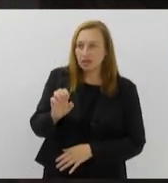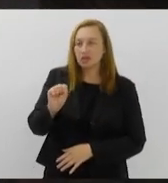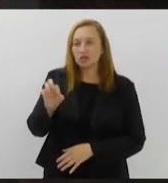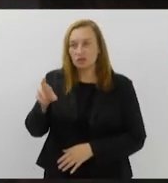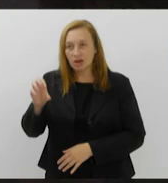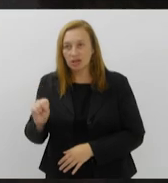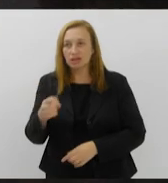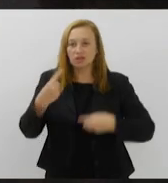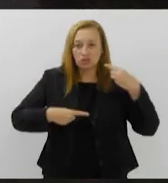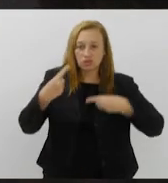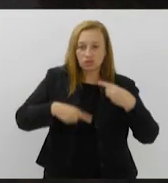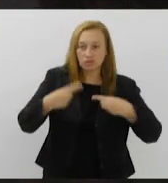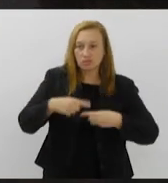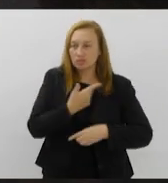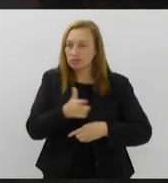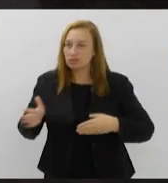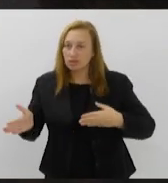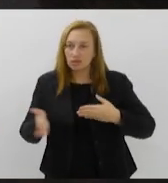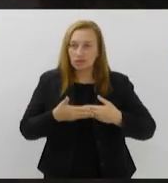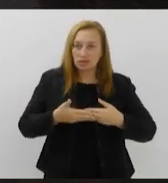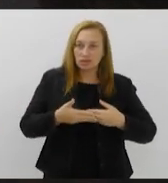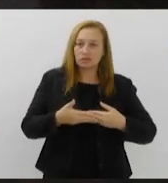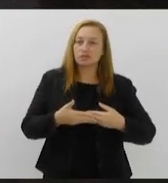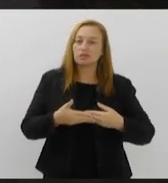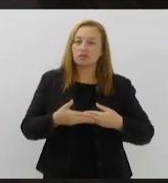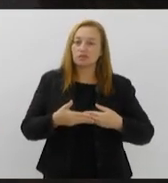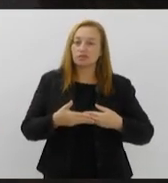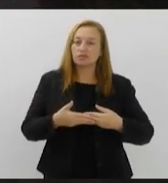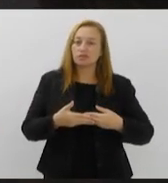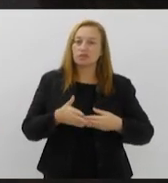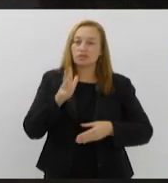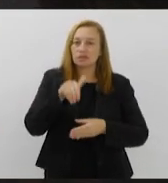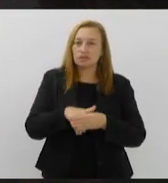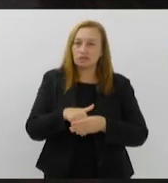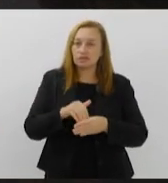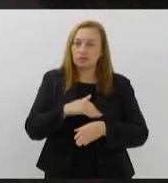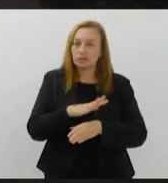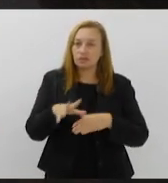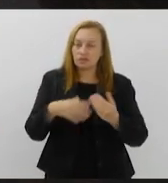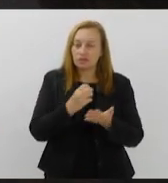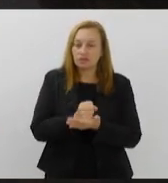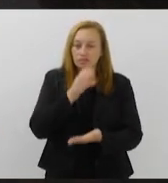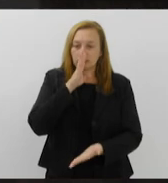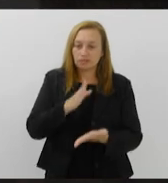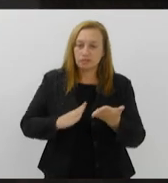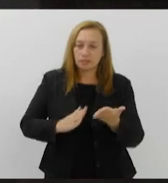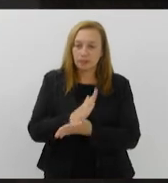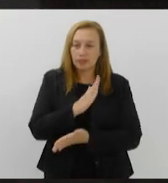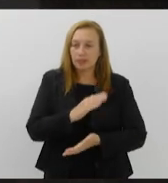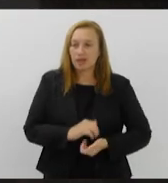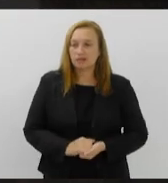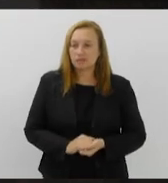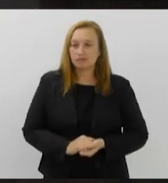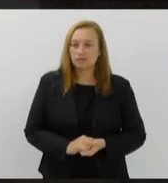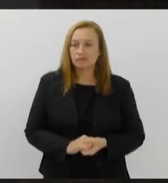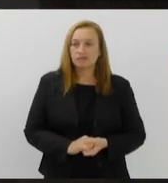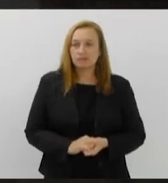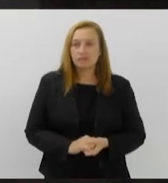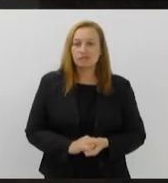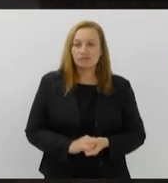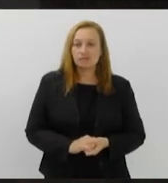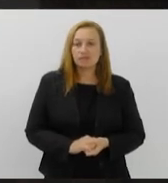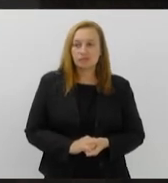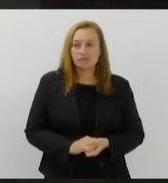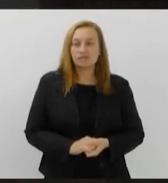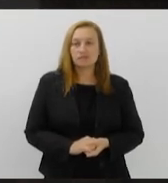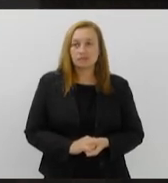Em discussão, não havendo quem queira discutir, encerrada a discussão. Em votação, os senhores que aprovam permaneçam como estão.